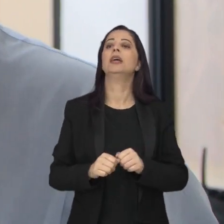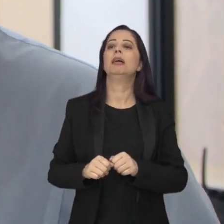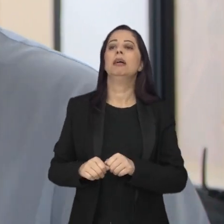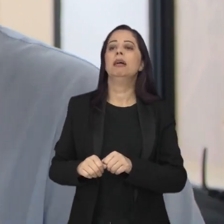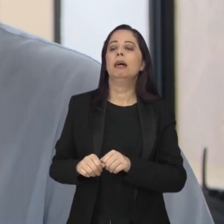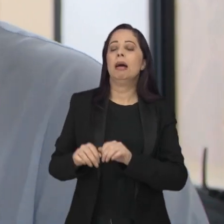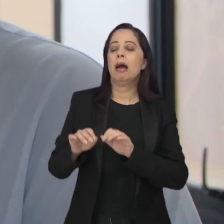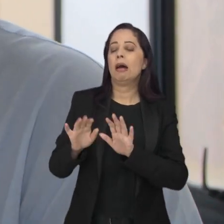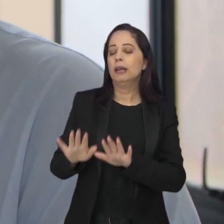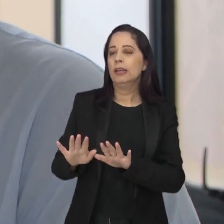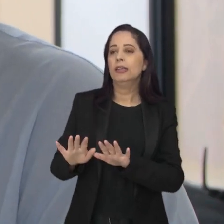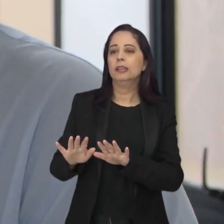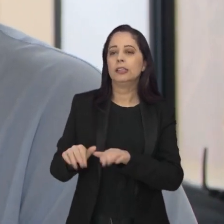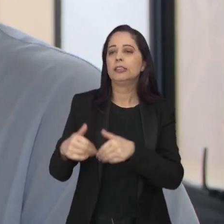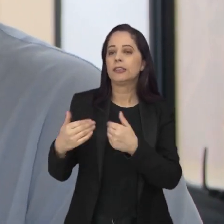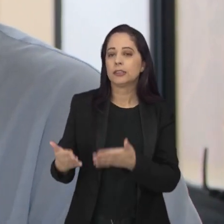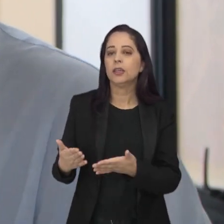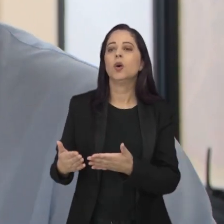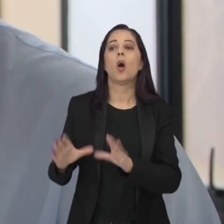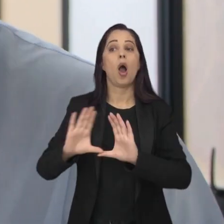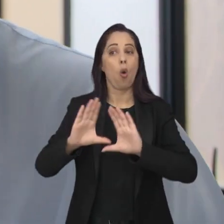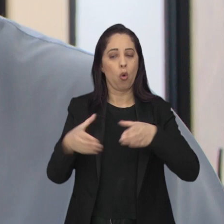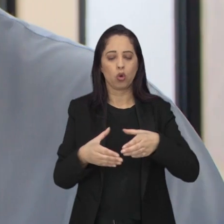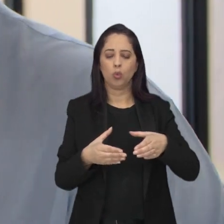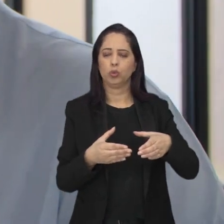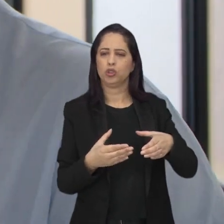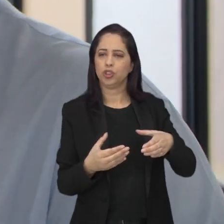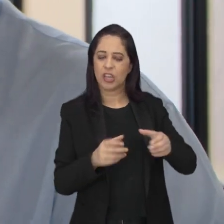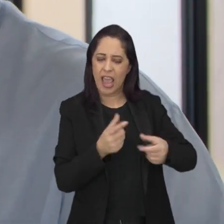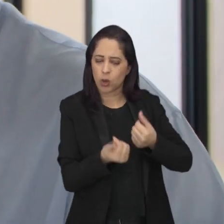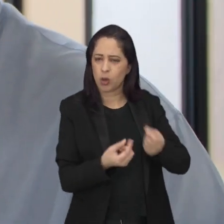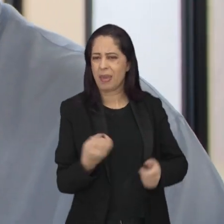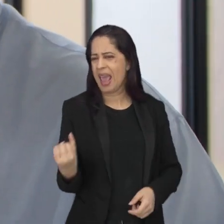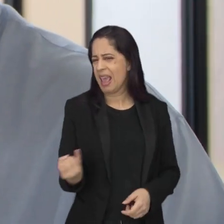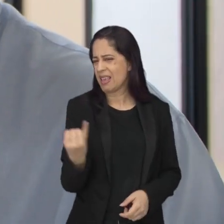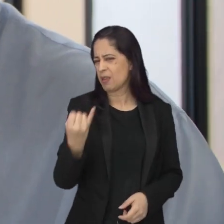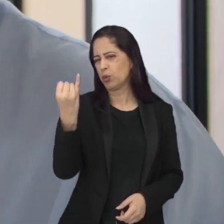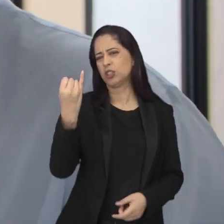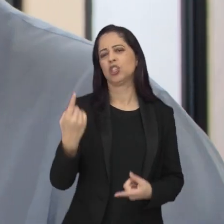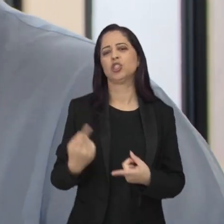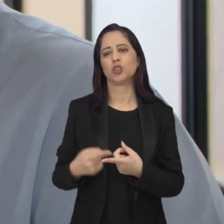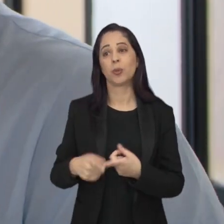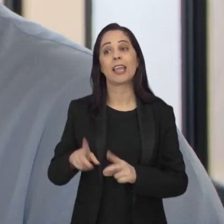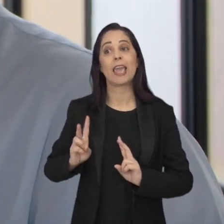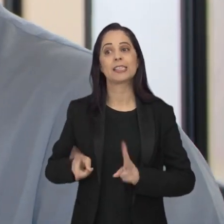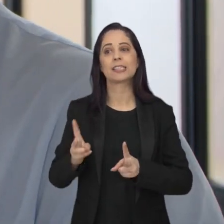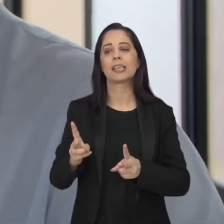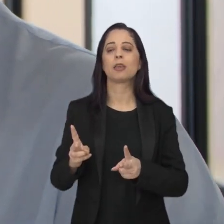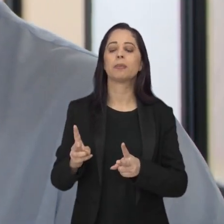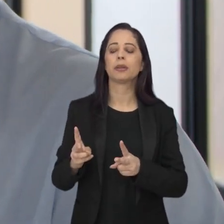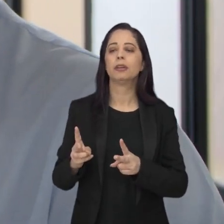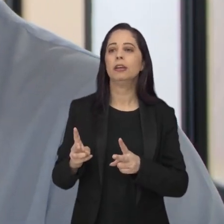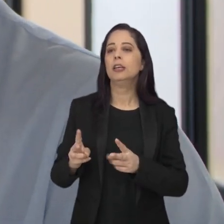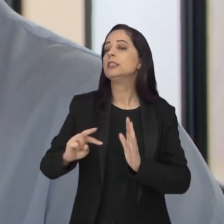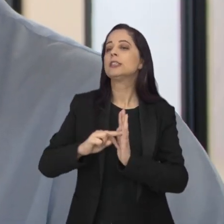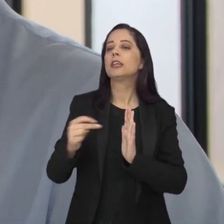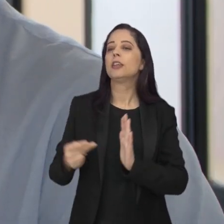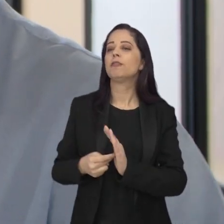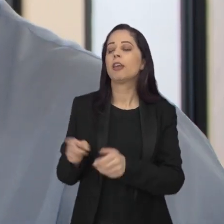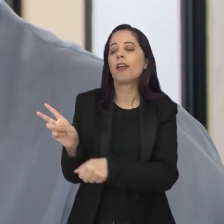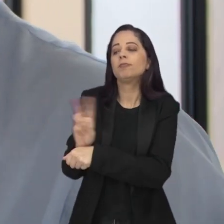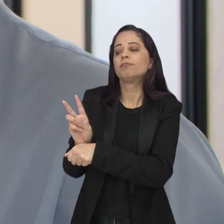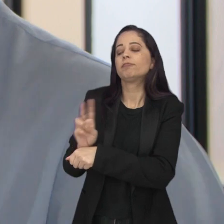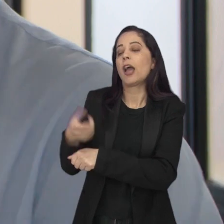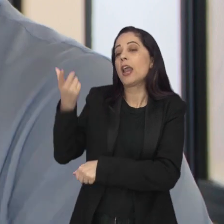pela justiça, mas a Comissão de Economia é uma das mais importantes da casa por tratar realmente do recurso público que